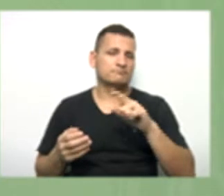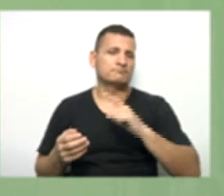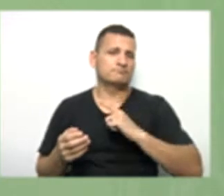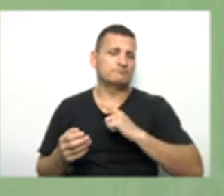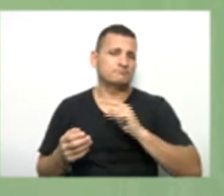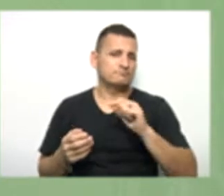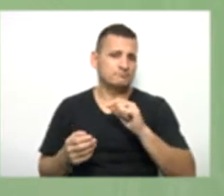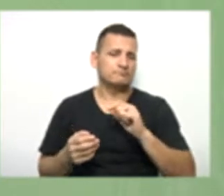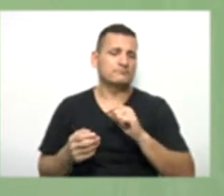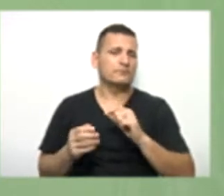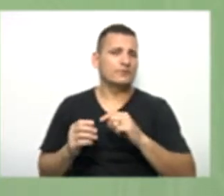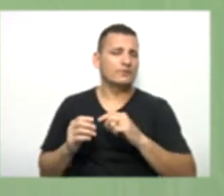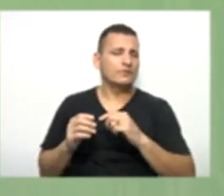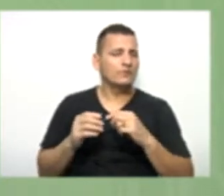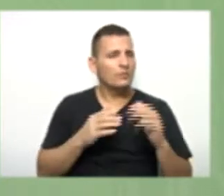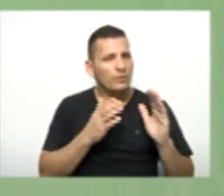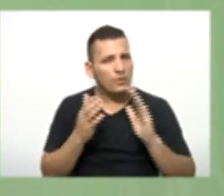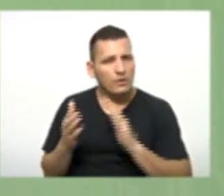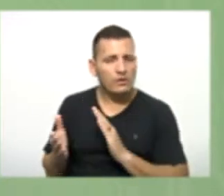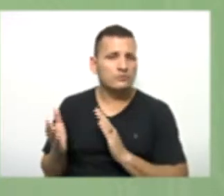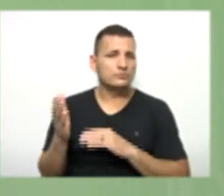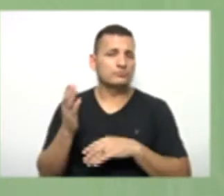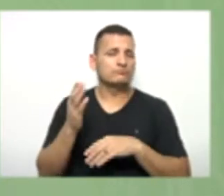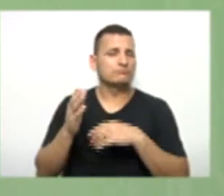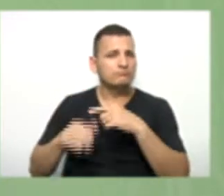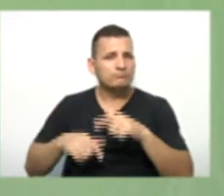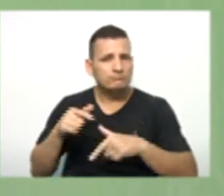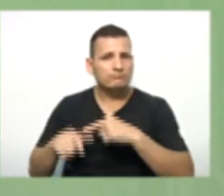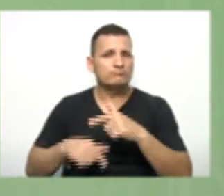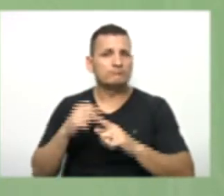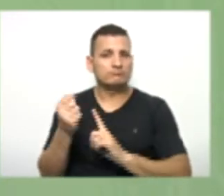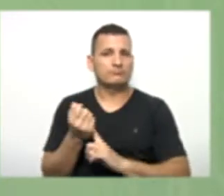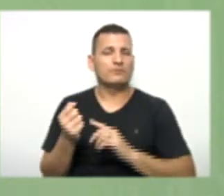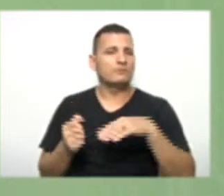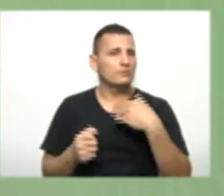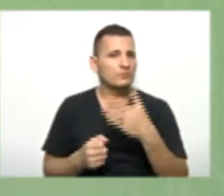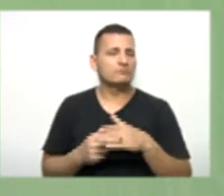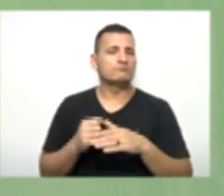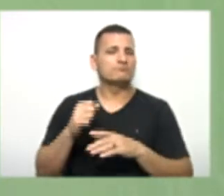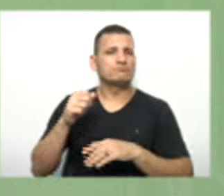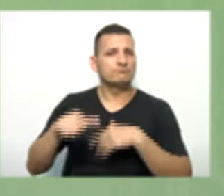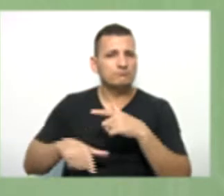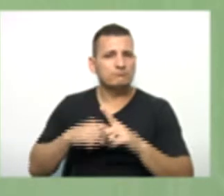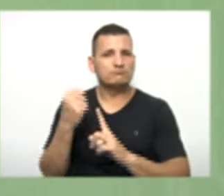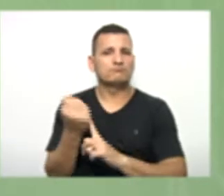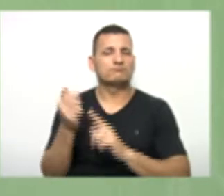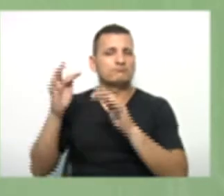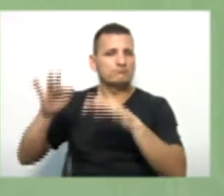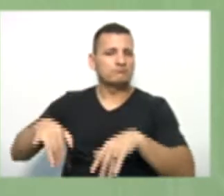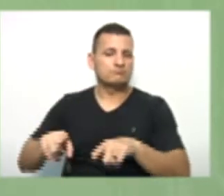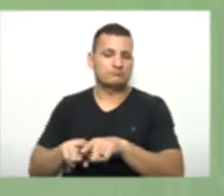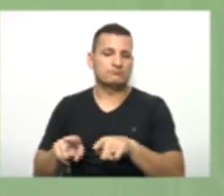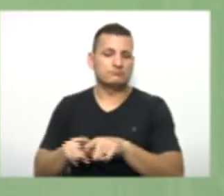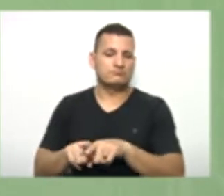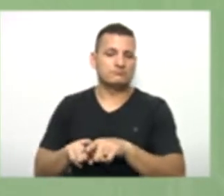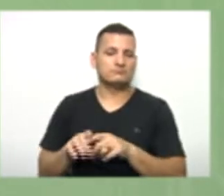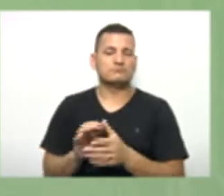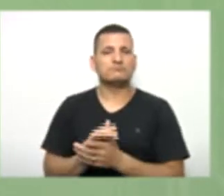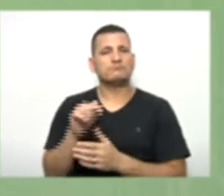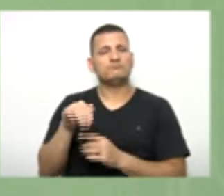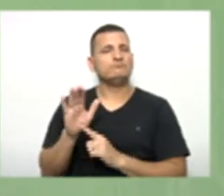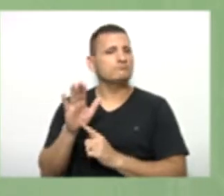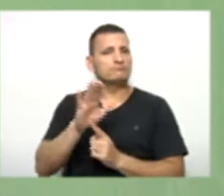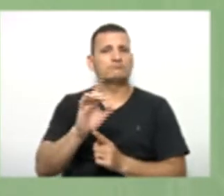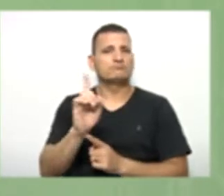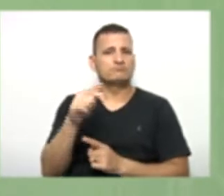exercício social e encerram no fim do exercício social. Não aparece expressas